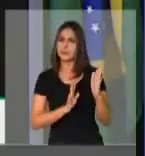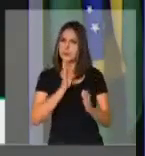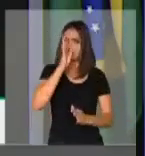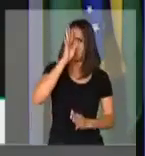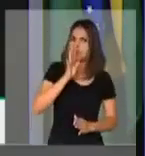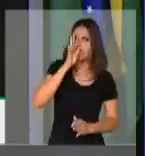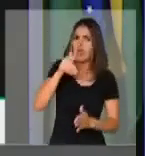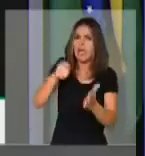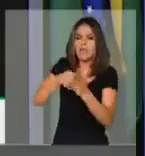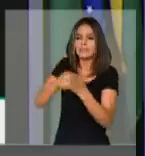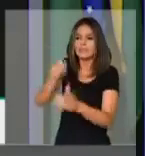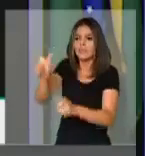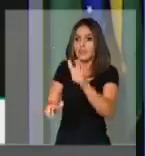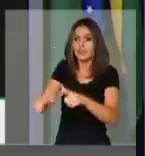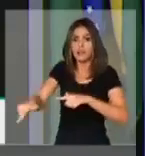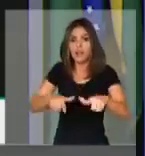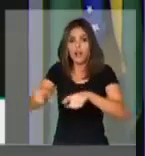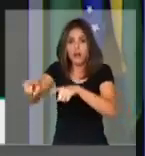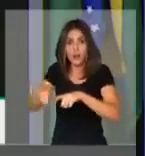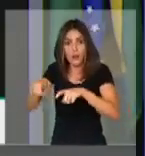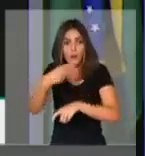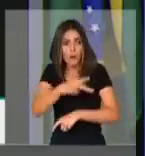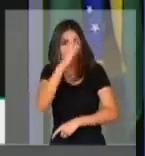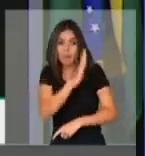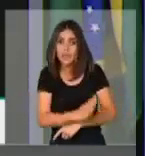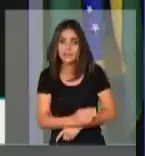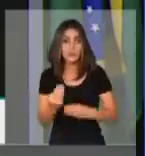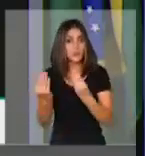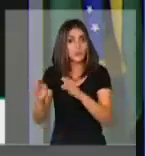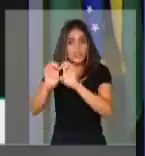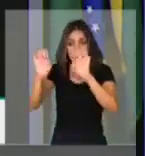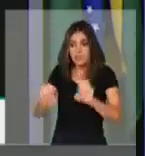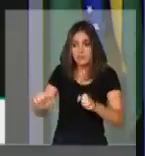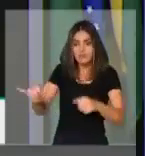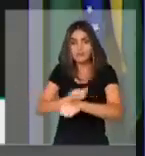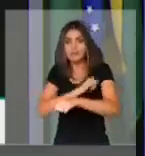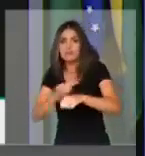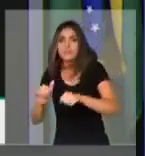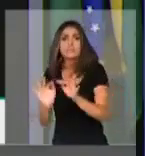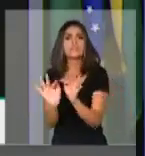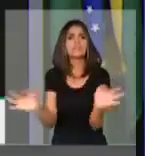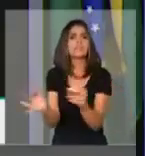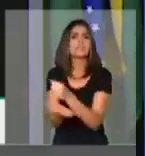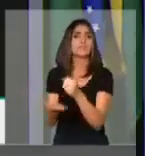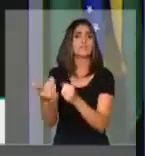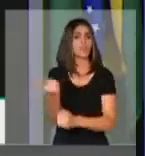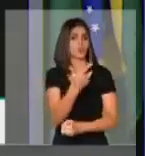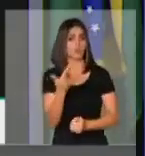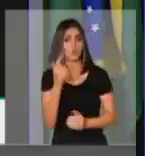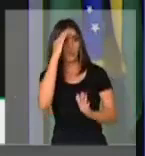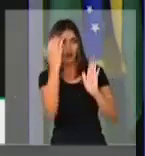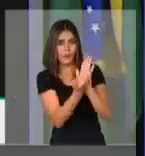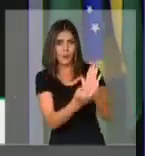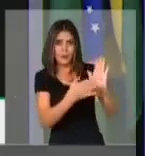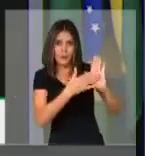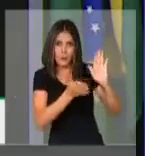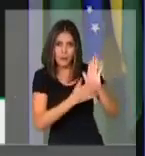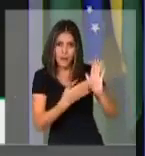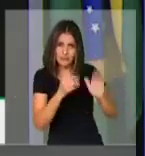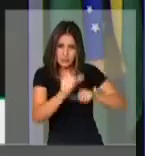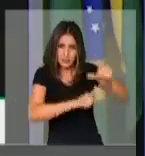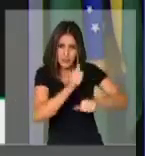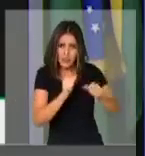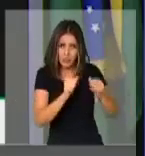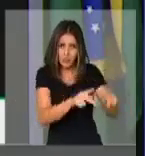trabalhadores rurais uma obrigação quando o país não oferece infraestrutura compatível para se cumprir as exigências dessa proposta